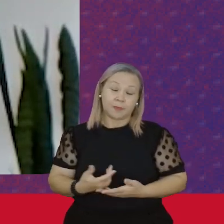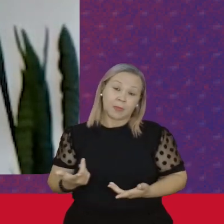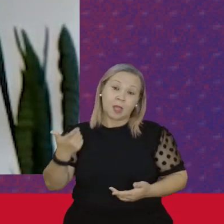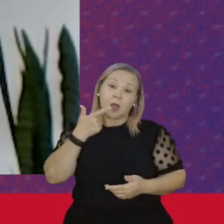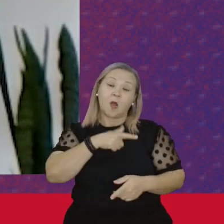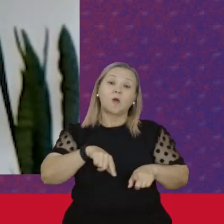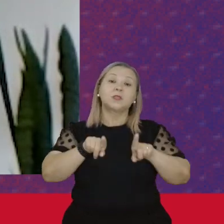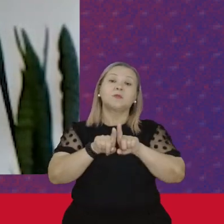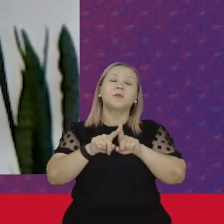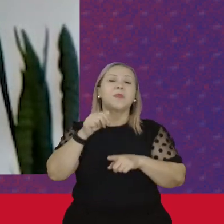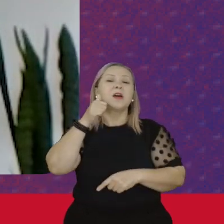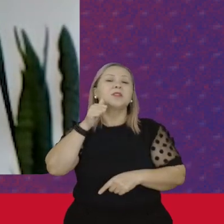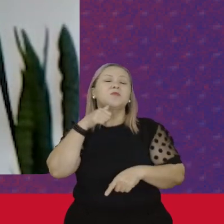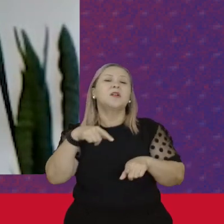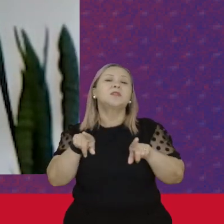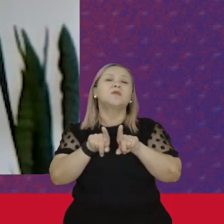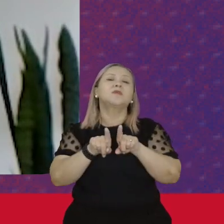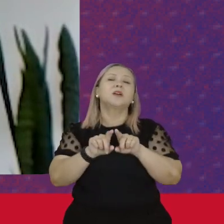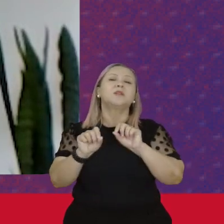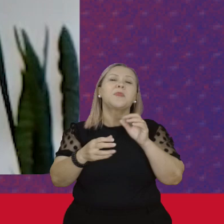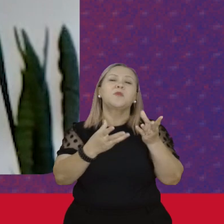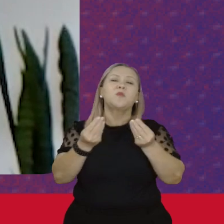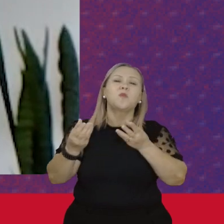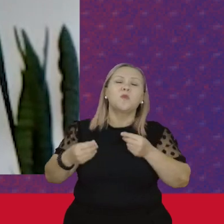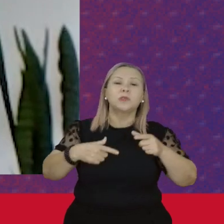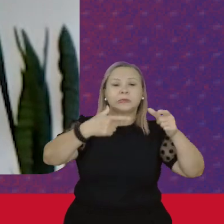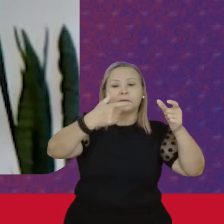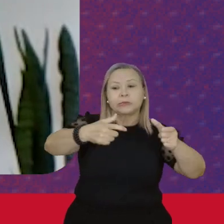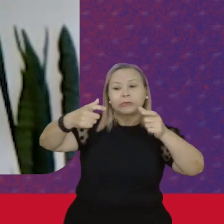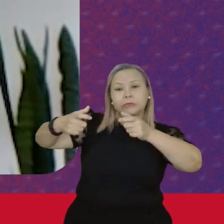Conquistamos, né? As mulheres também conquistaram muitos postos de